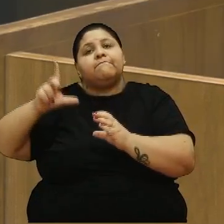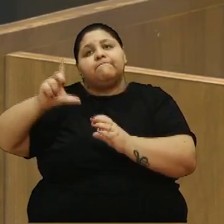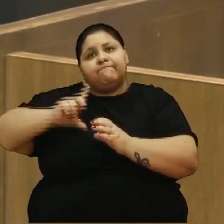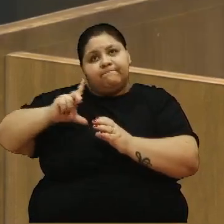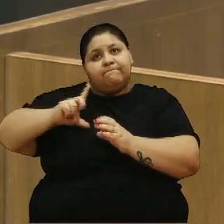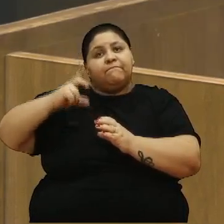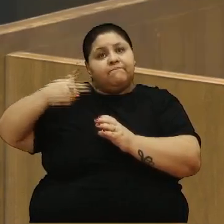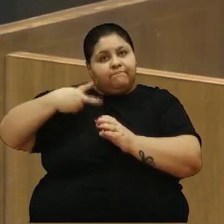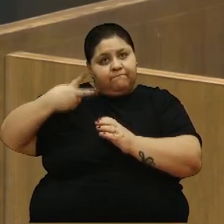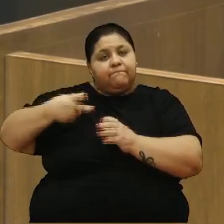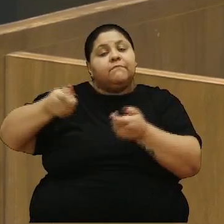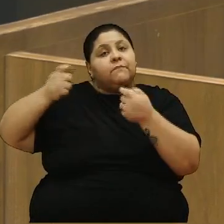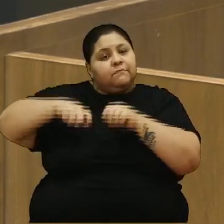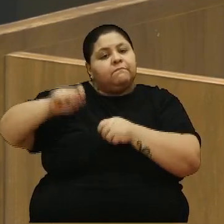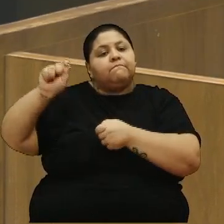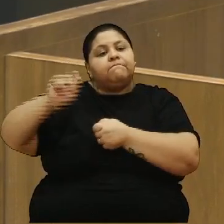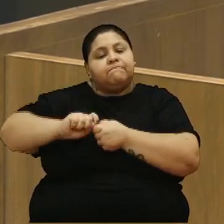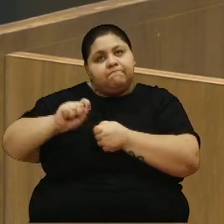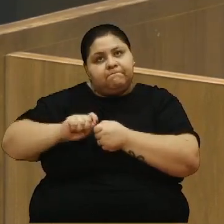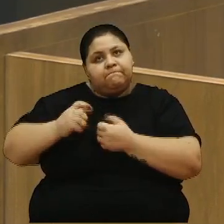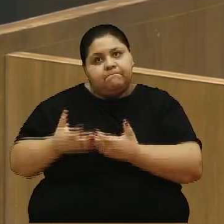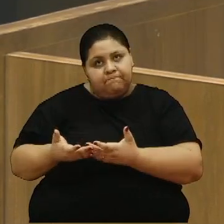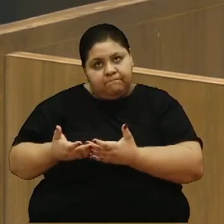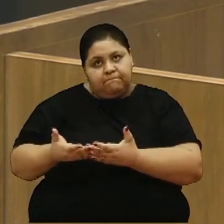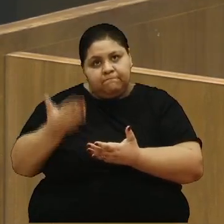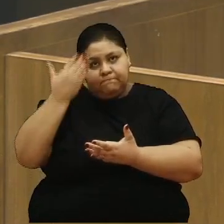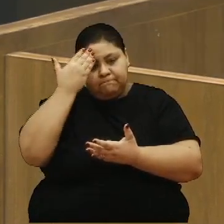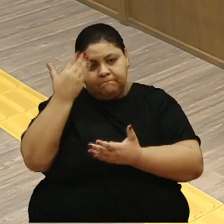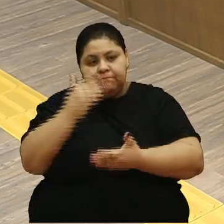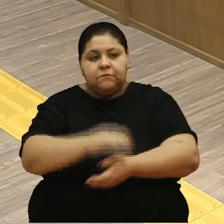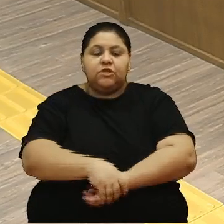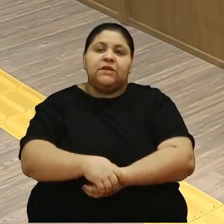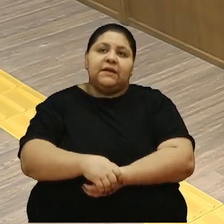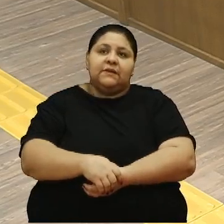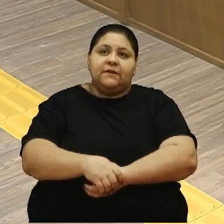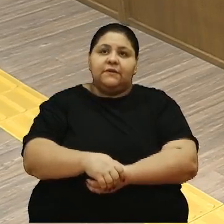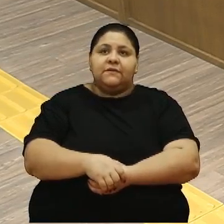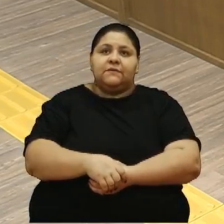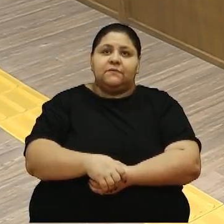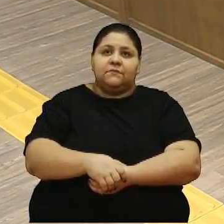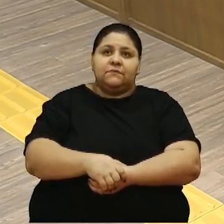e Vereadoras, precisamos fazer. Obrigada. Obrigado, vereadora Rose.